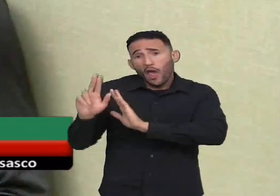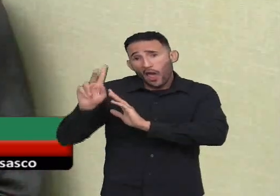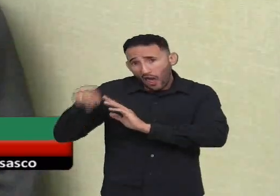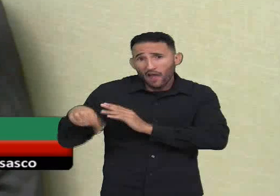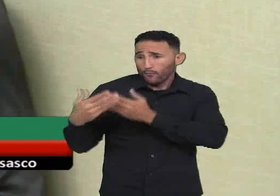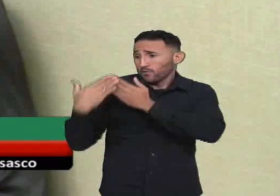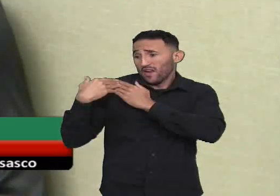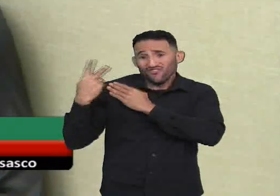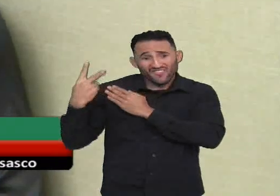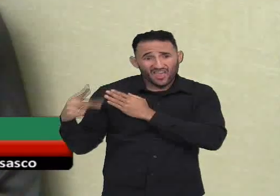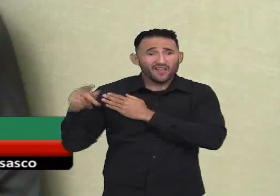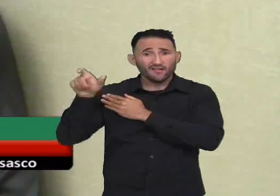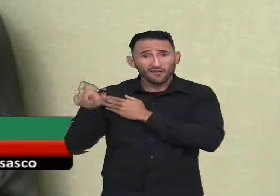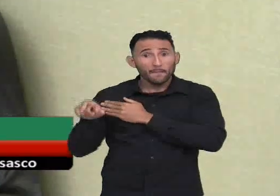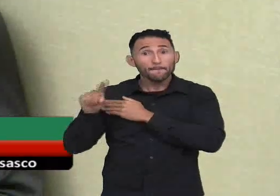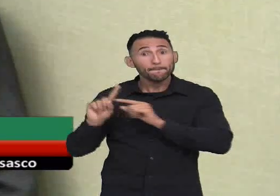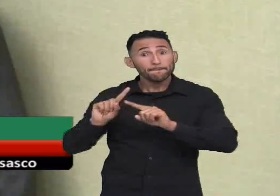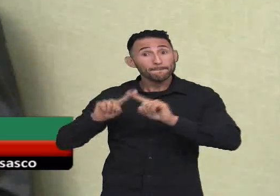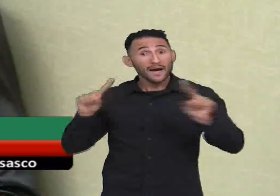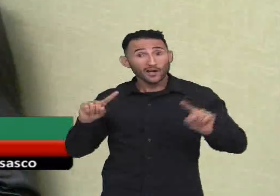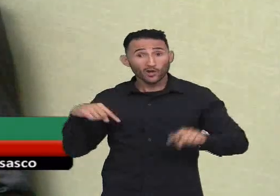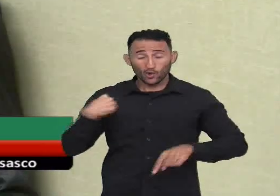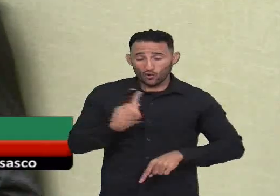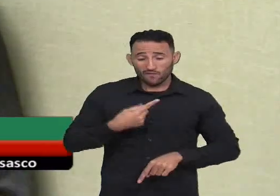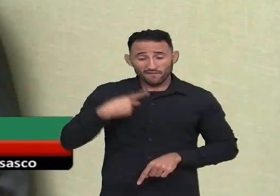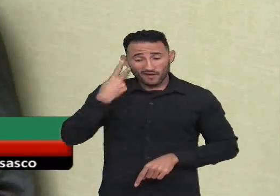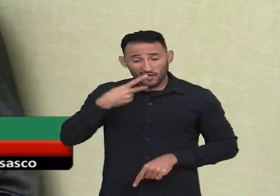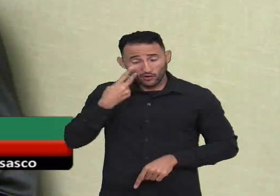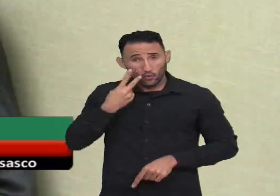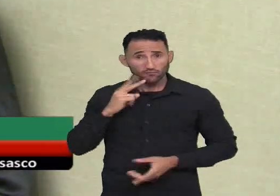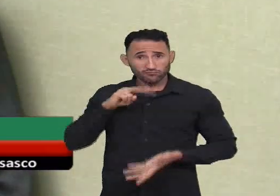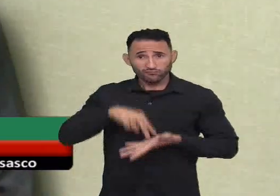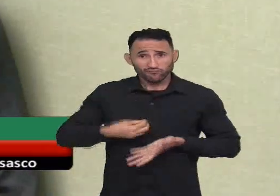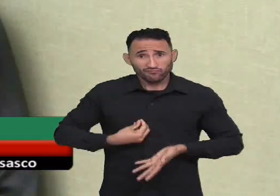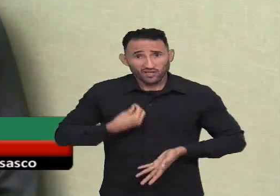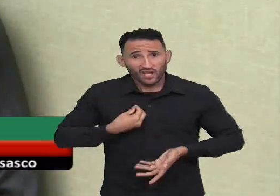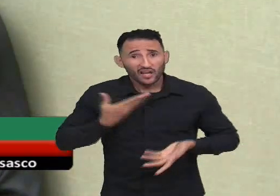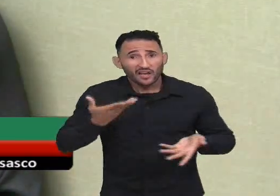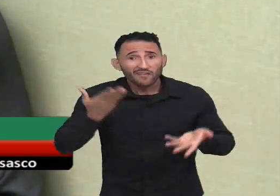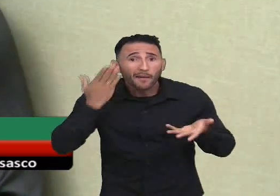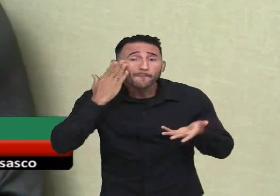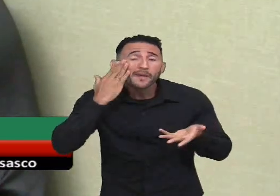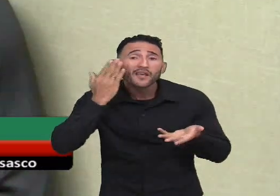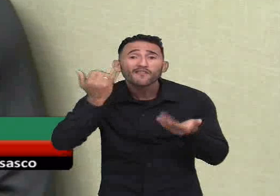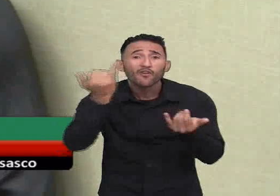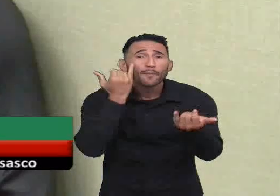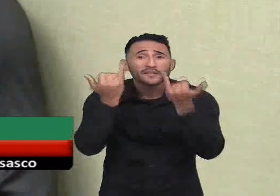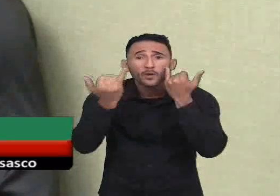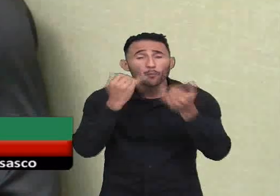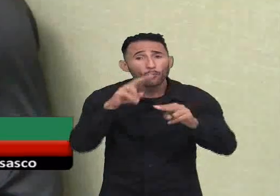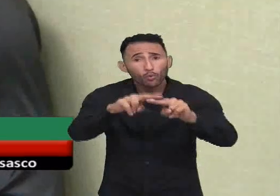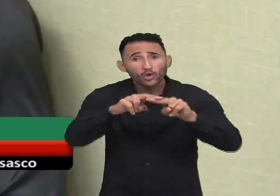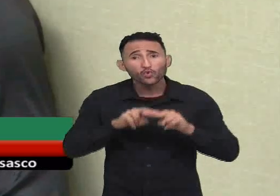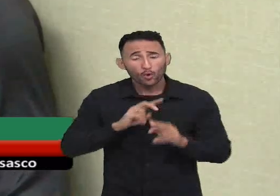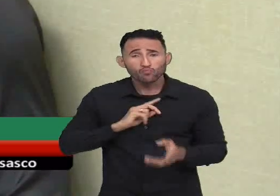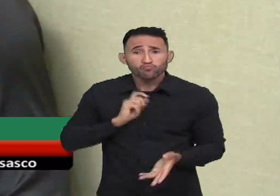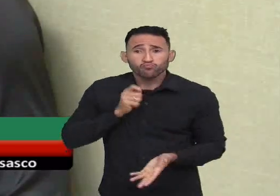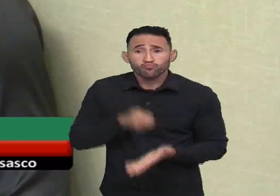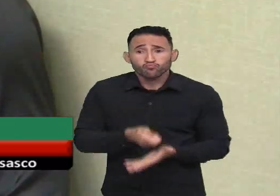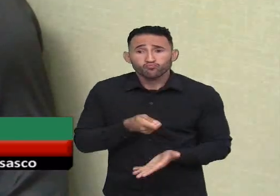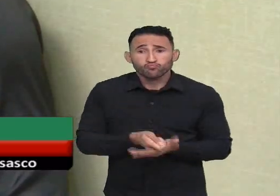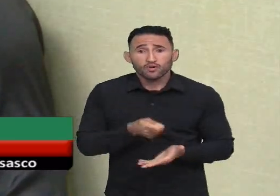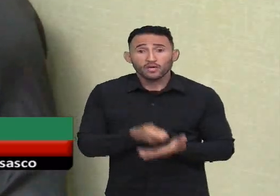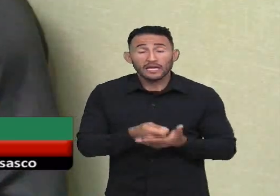aqui, nós temos uma obrigação muito maior. Se a gente quer ter informação, e é por isso que eu fiz questão, também quando na